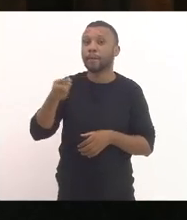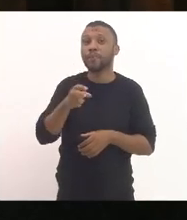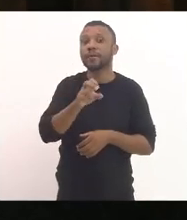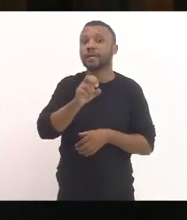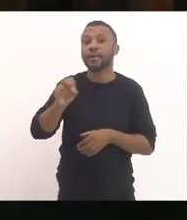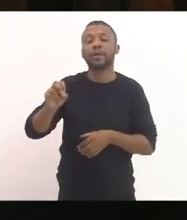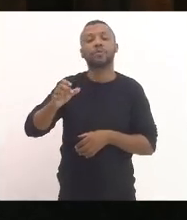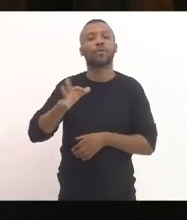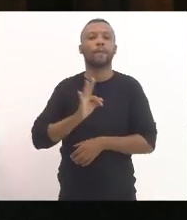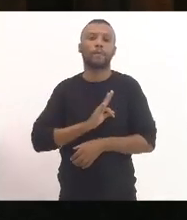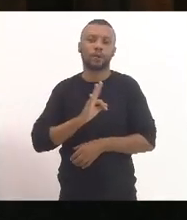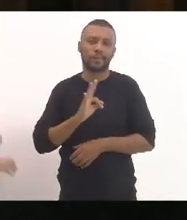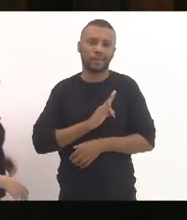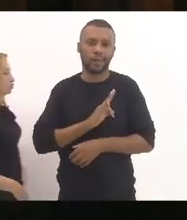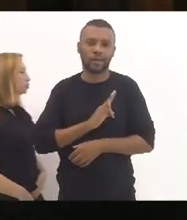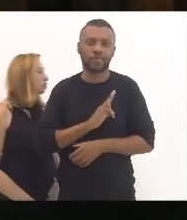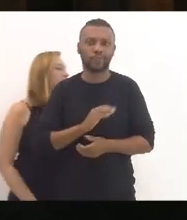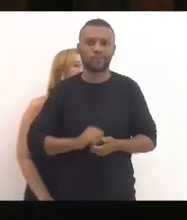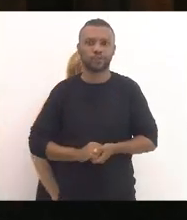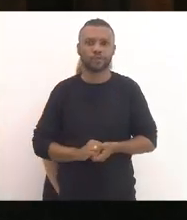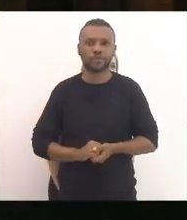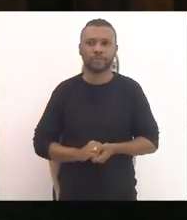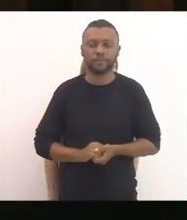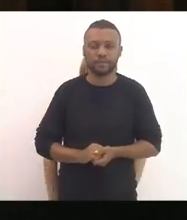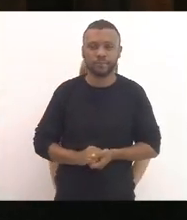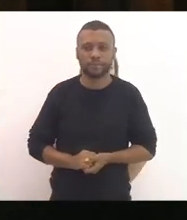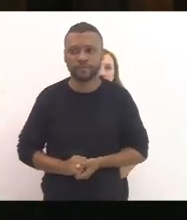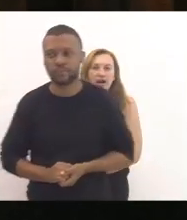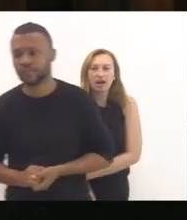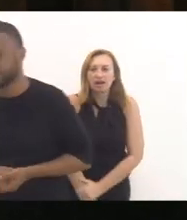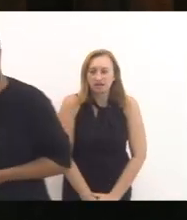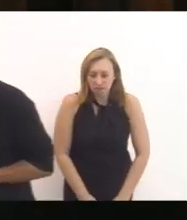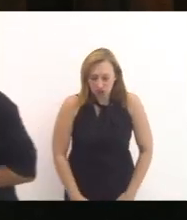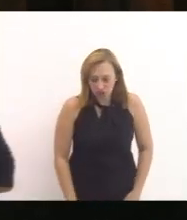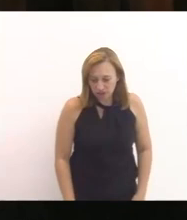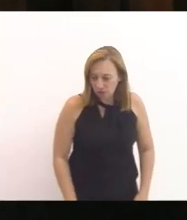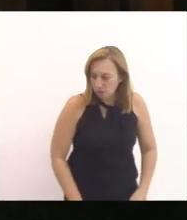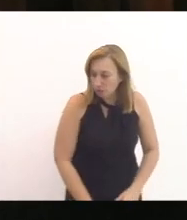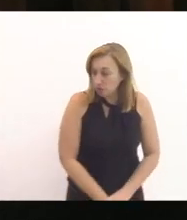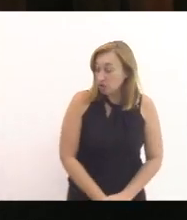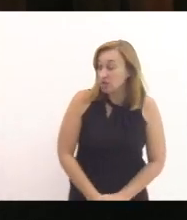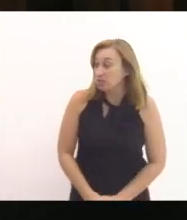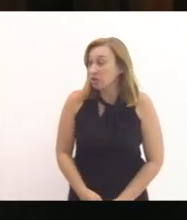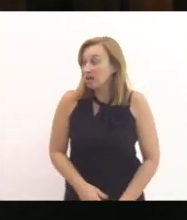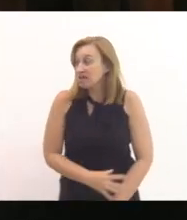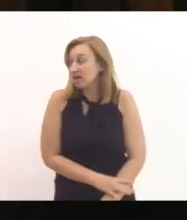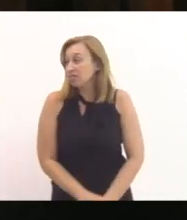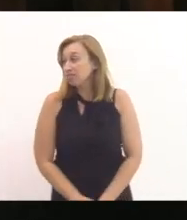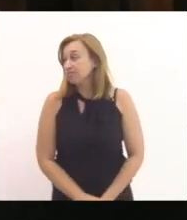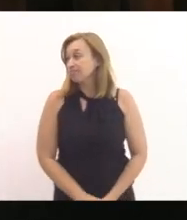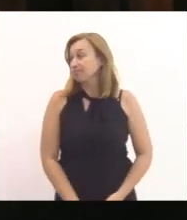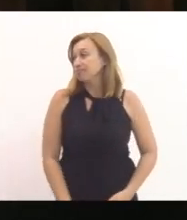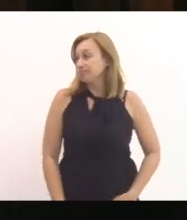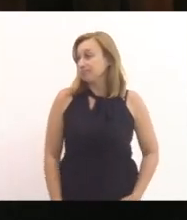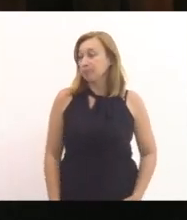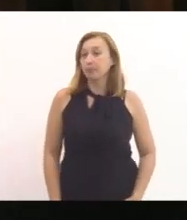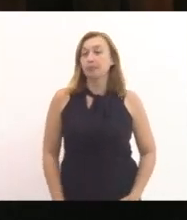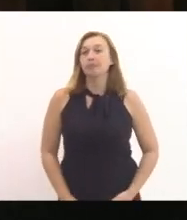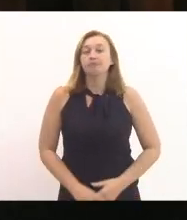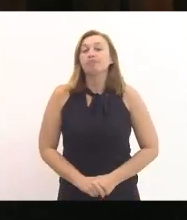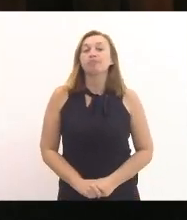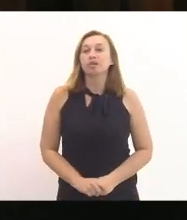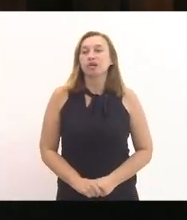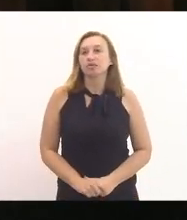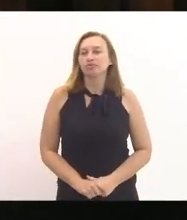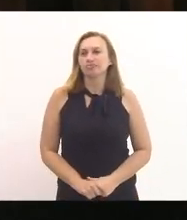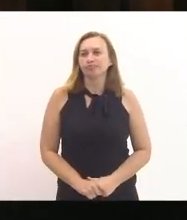policiais e dentro disso fizemos uma votação entre hospital e plano de saúde mas não queremos